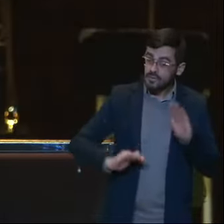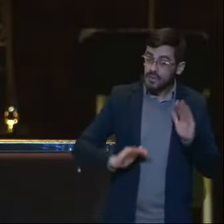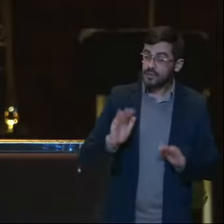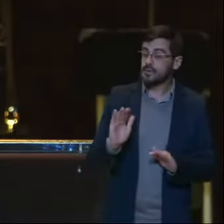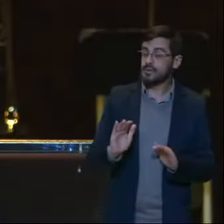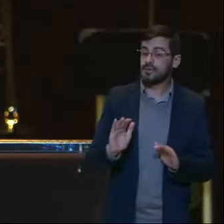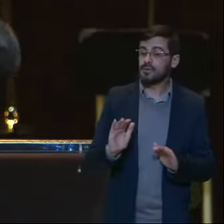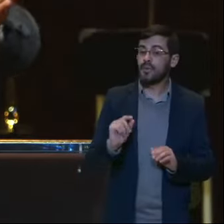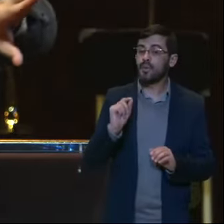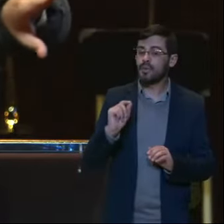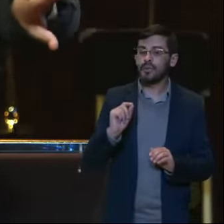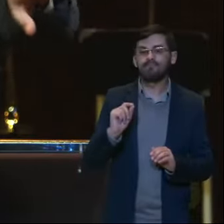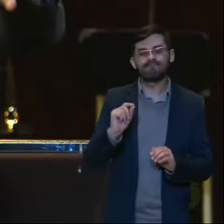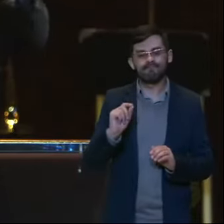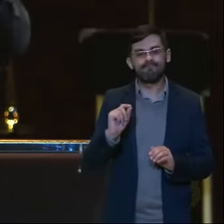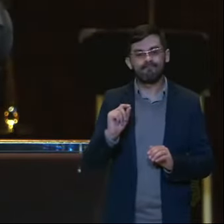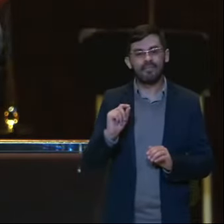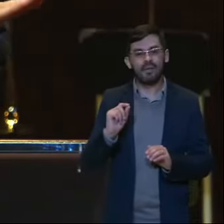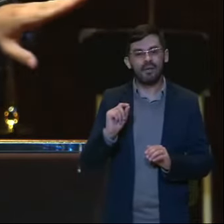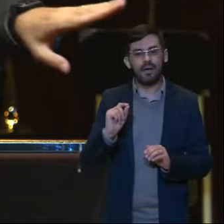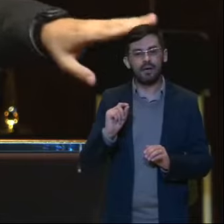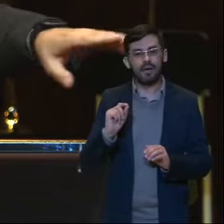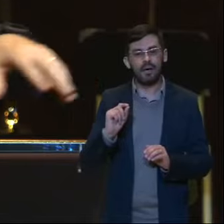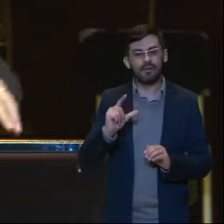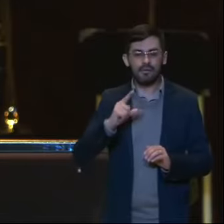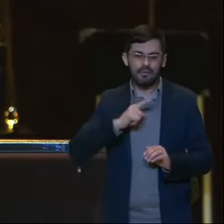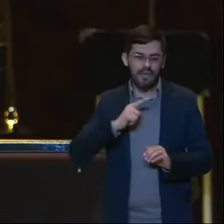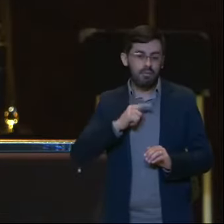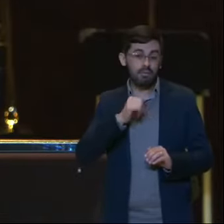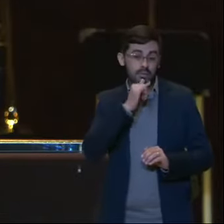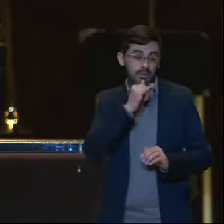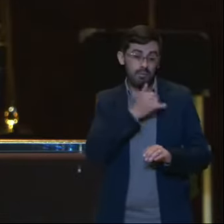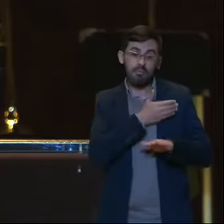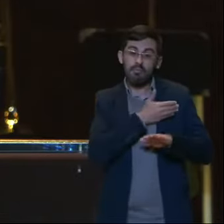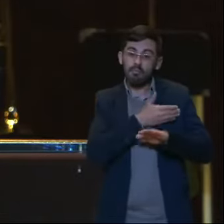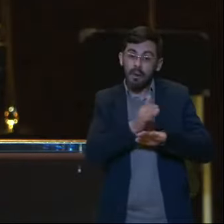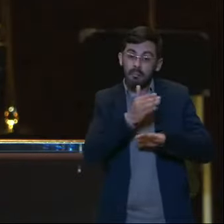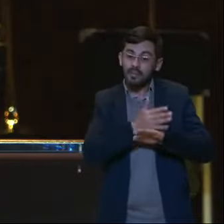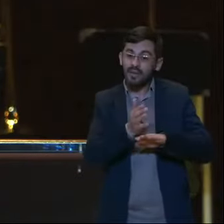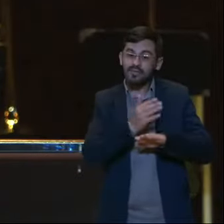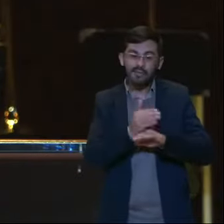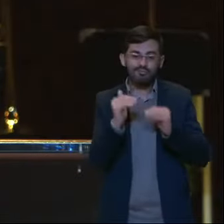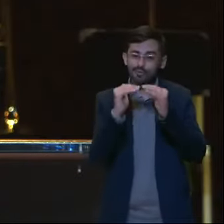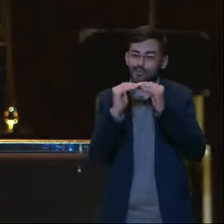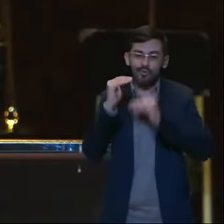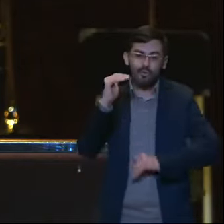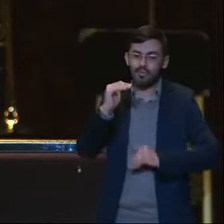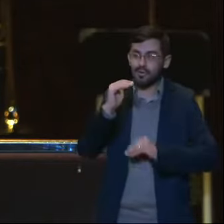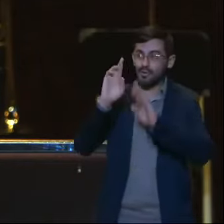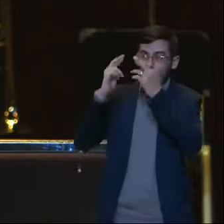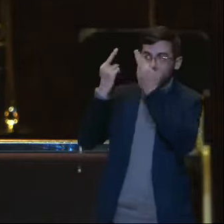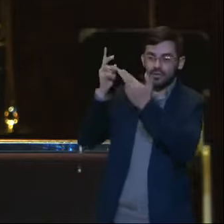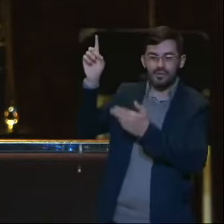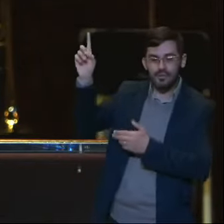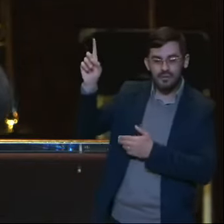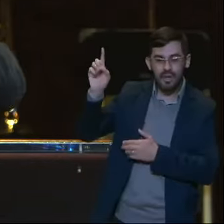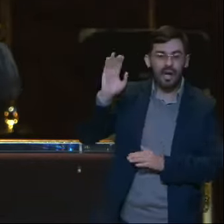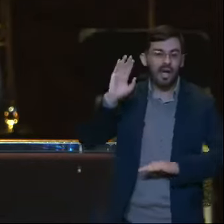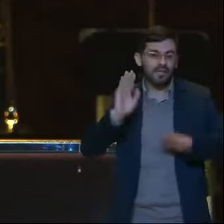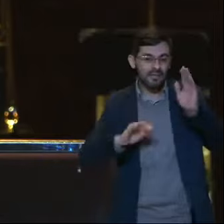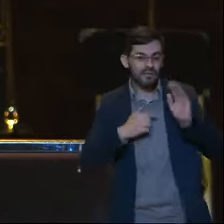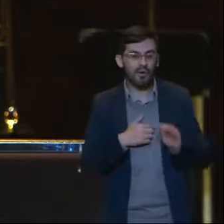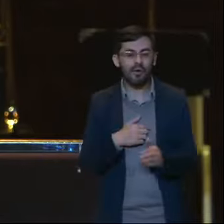possibilidade de nos levar, sim, a um comportamento hipócrita. Quando nós estamos simplesmente repetindo